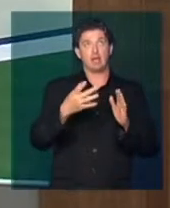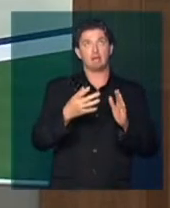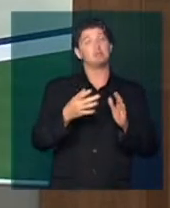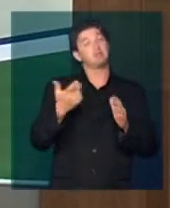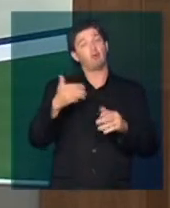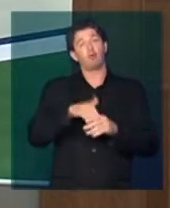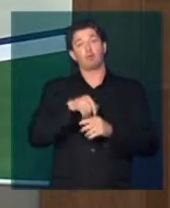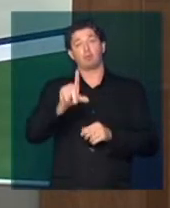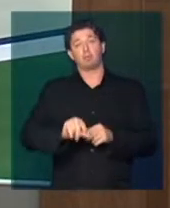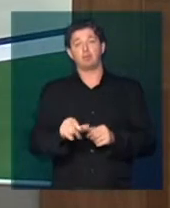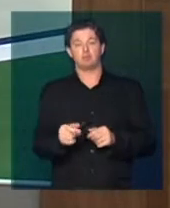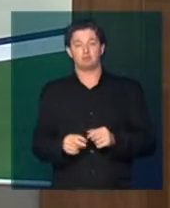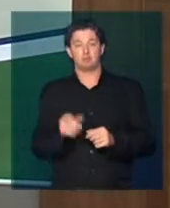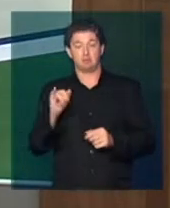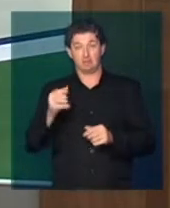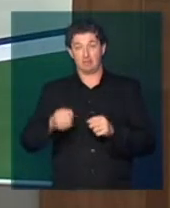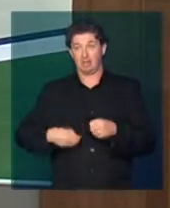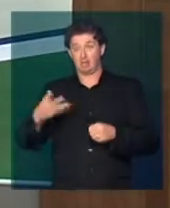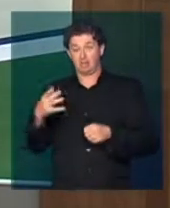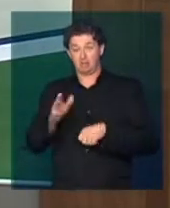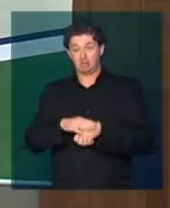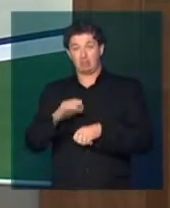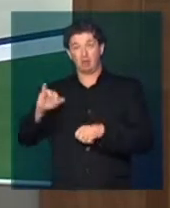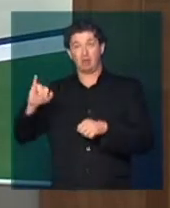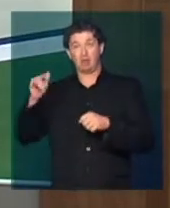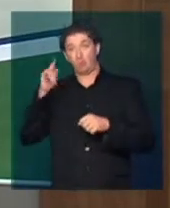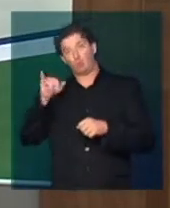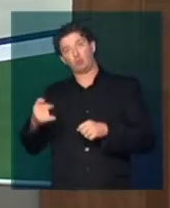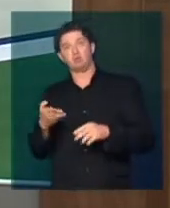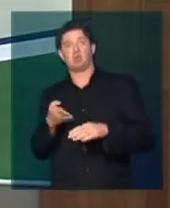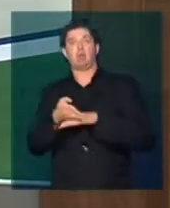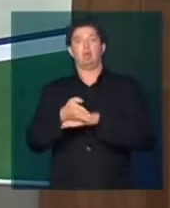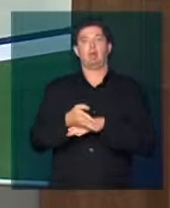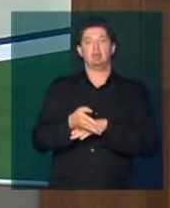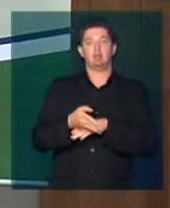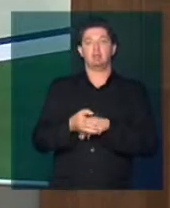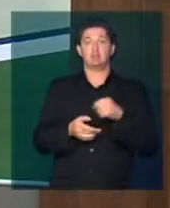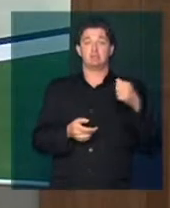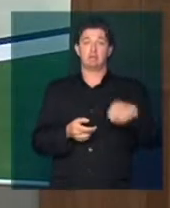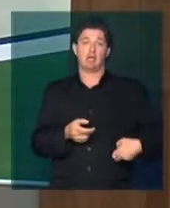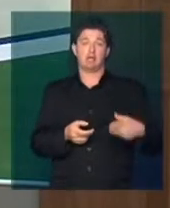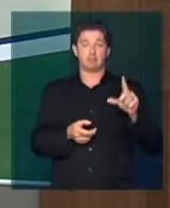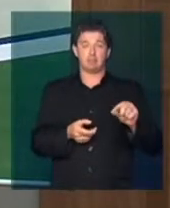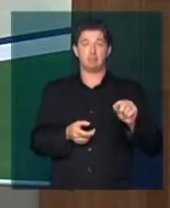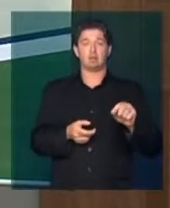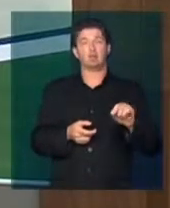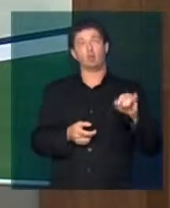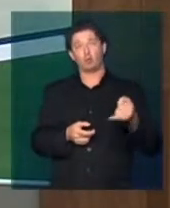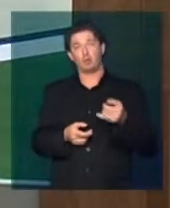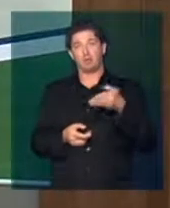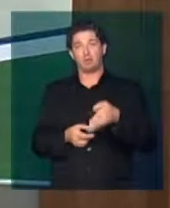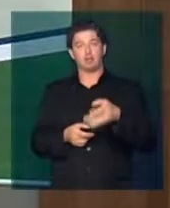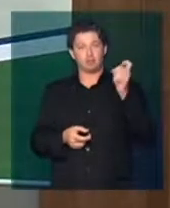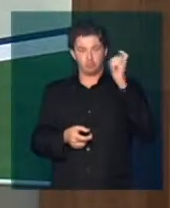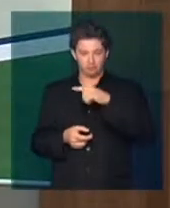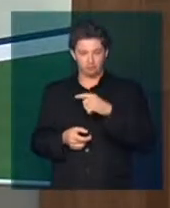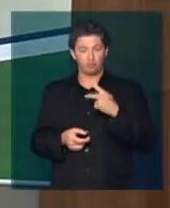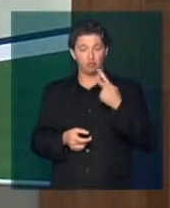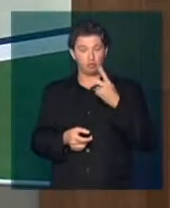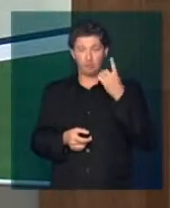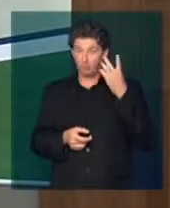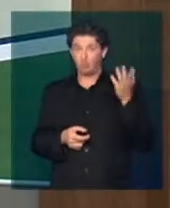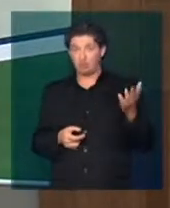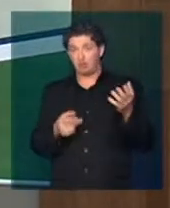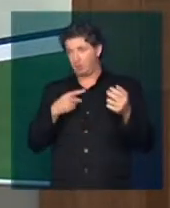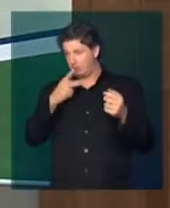tem. Quanto mais se gasta, mais chance de ser eleito. E quanto menos se gasta, menos chance de ser eleito. Como eu estou falando para deputados aqui, eu acho que eu estou